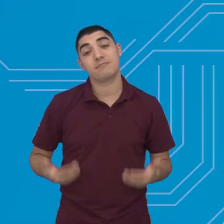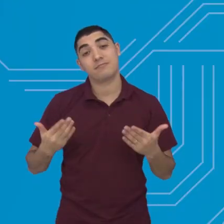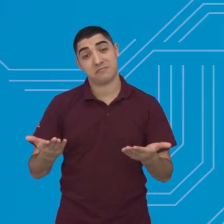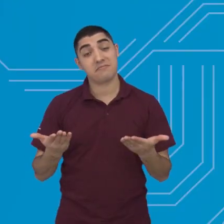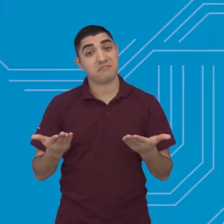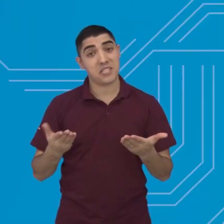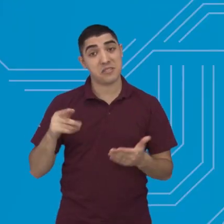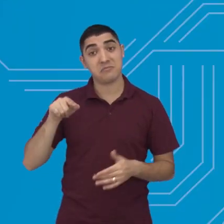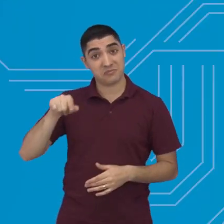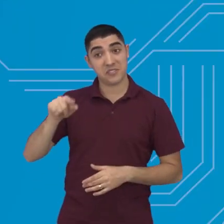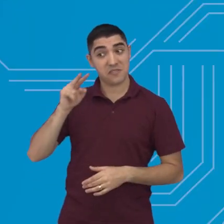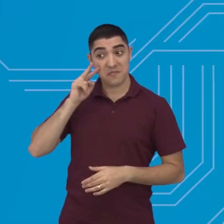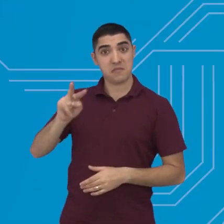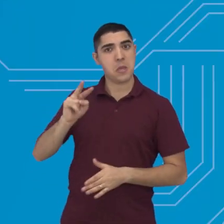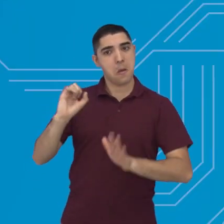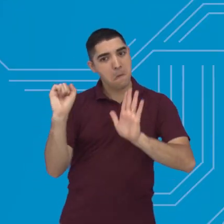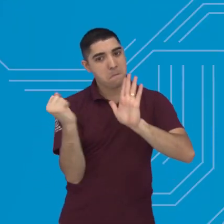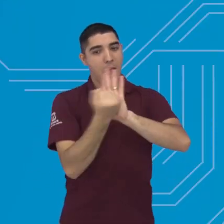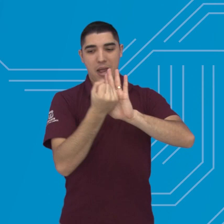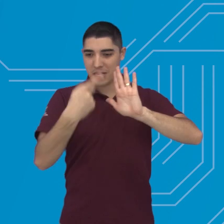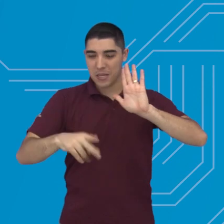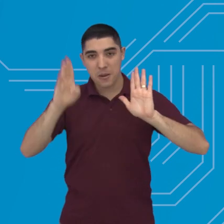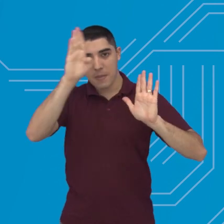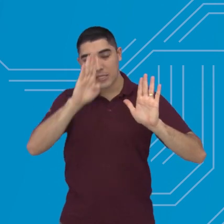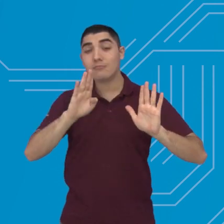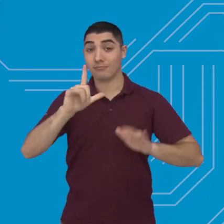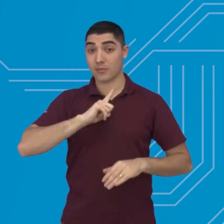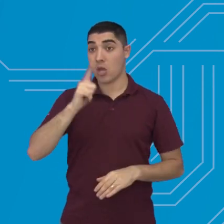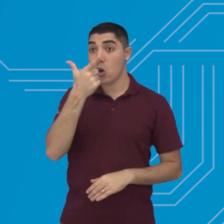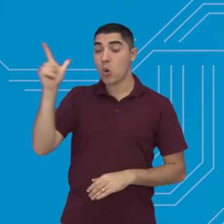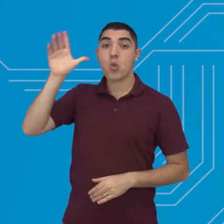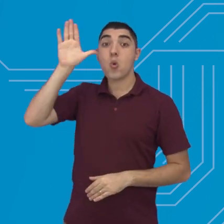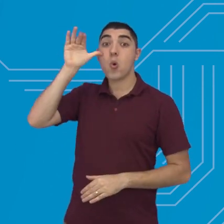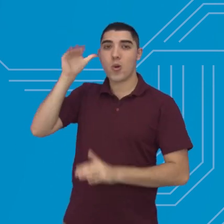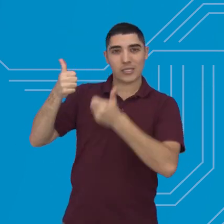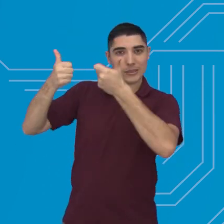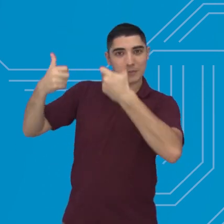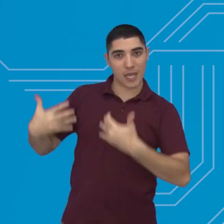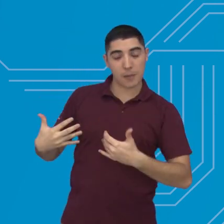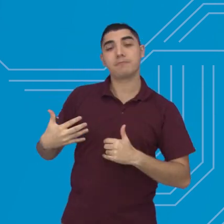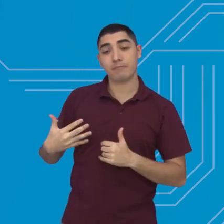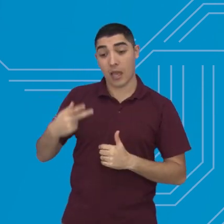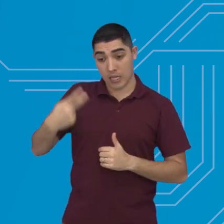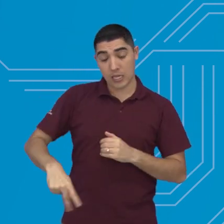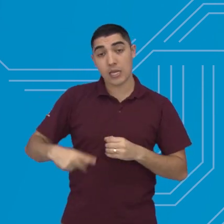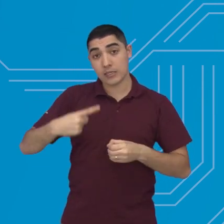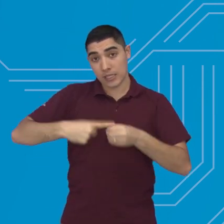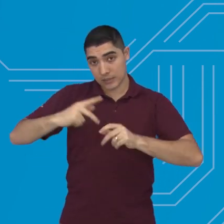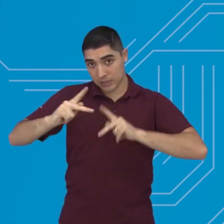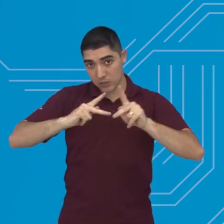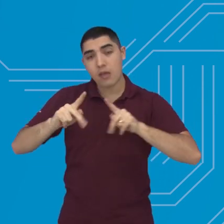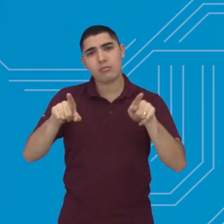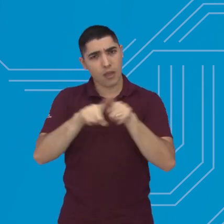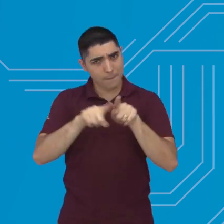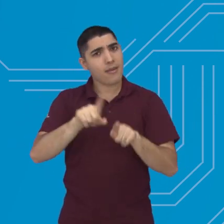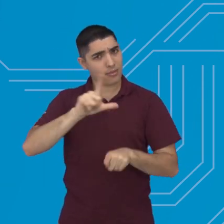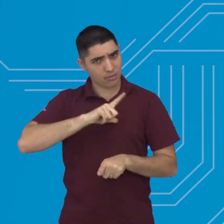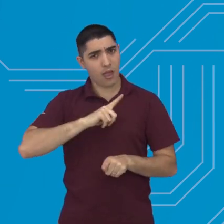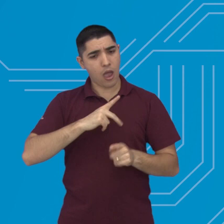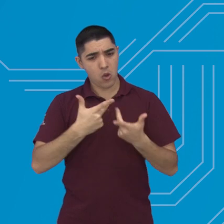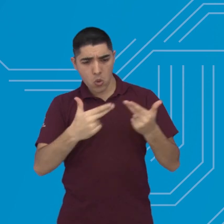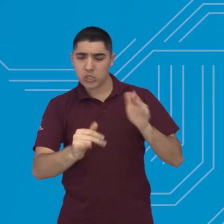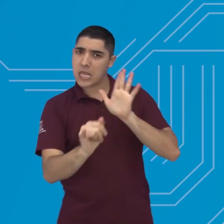Bom, agora que vimos os nossos símbolos nacionais, eu tenho uma outra curiosidade para você. Nossas cidades também têm